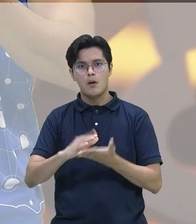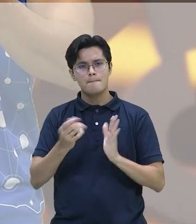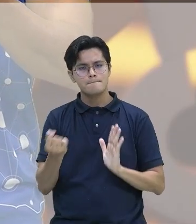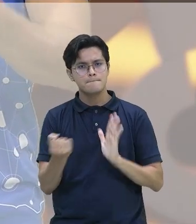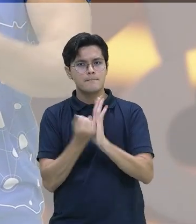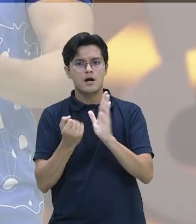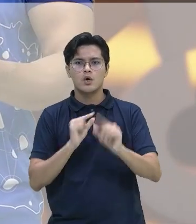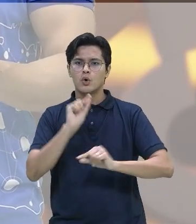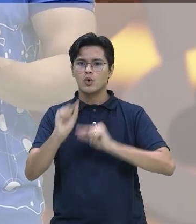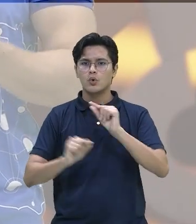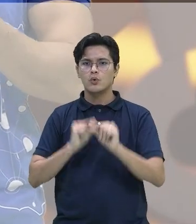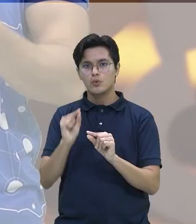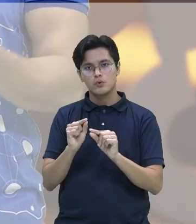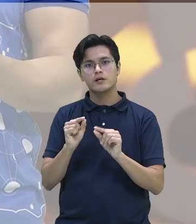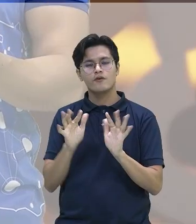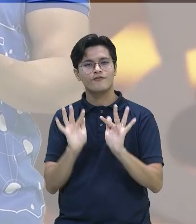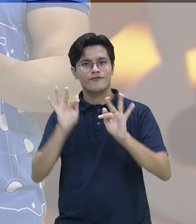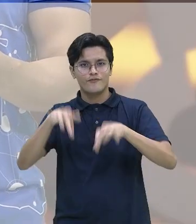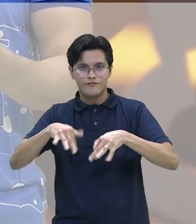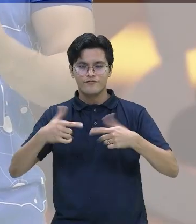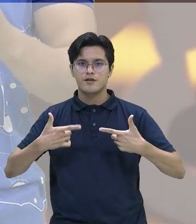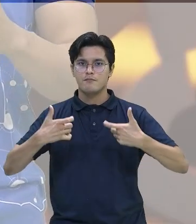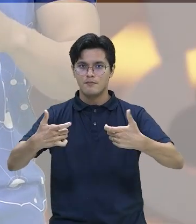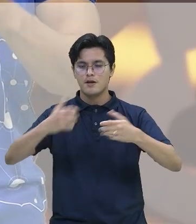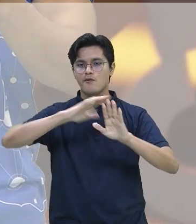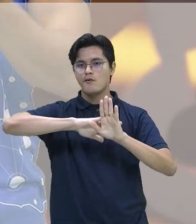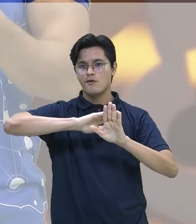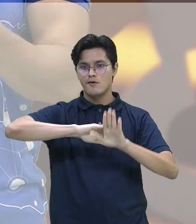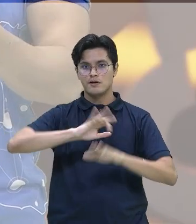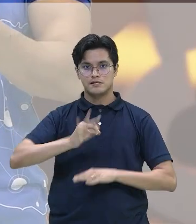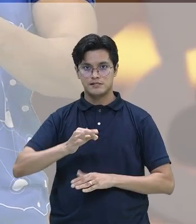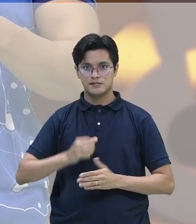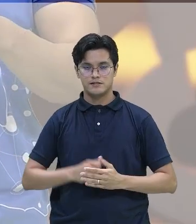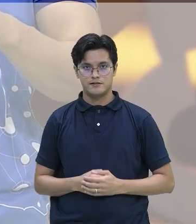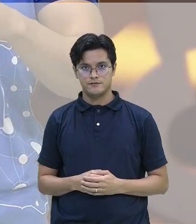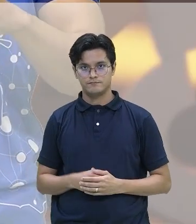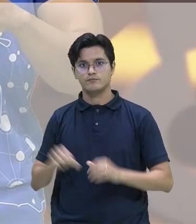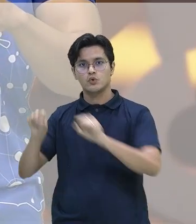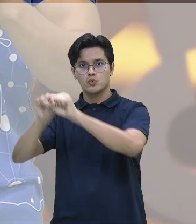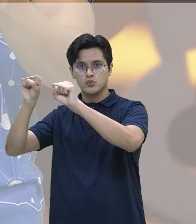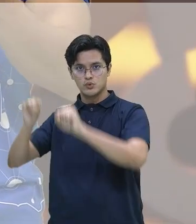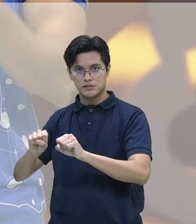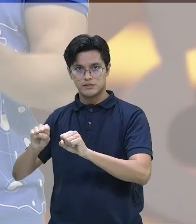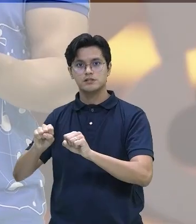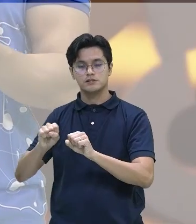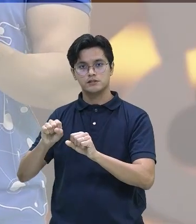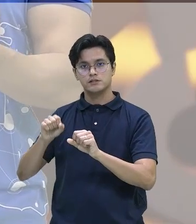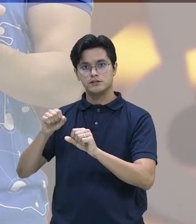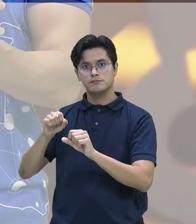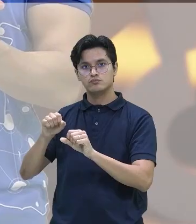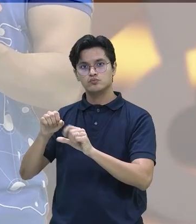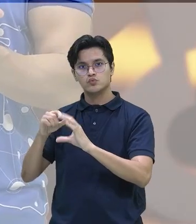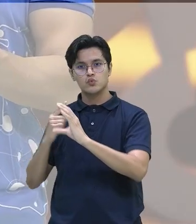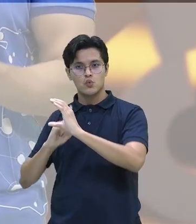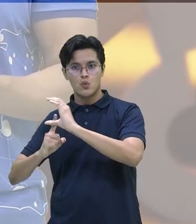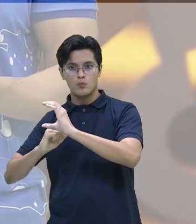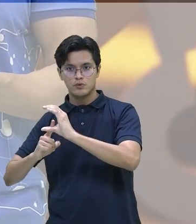já o início do fim da Guerra Fria, por assim dizer. O regime comunista do leste europeu entrou em colapso. E